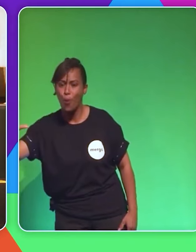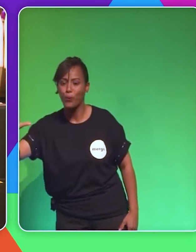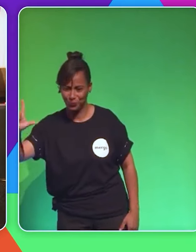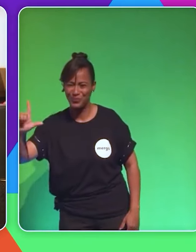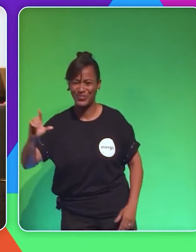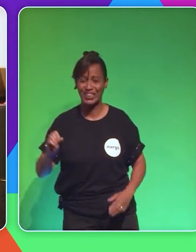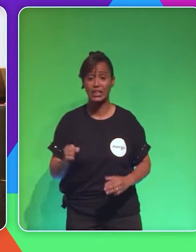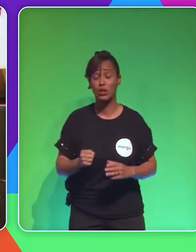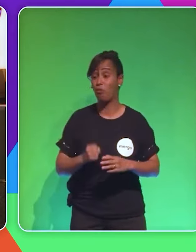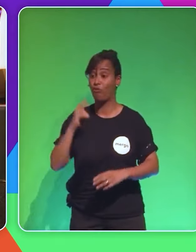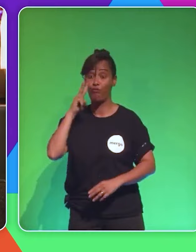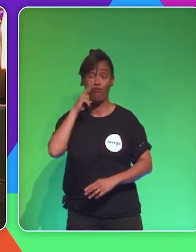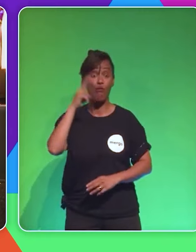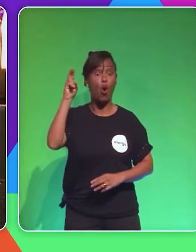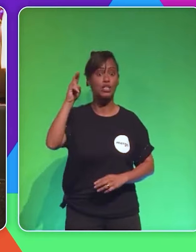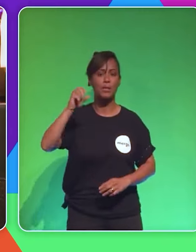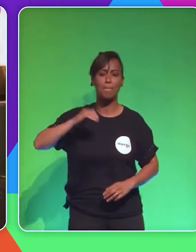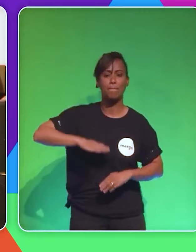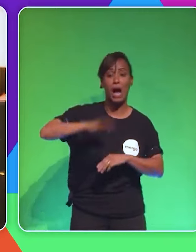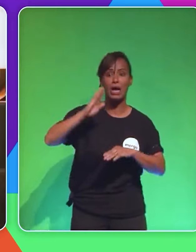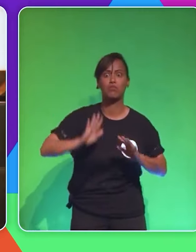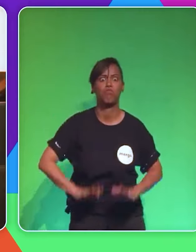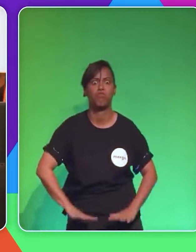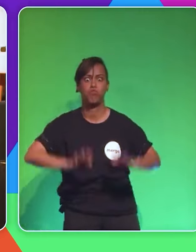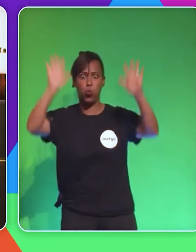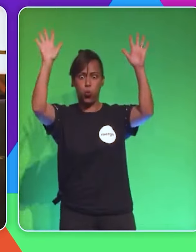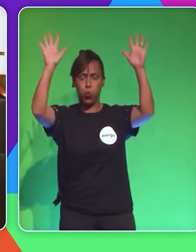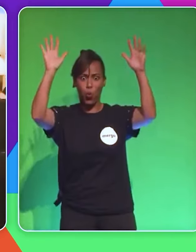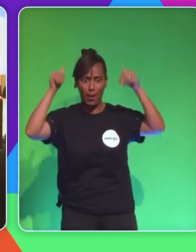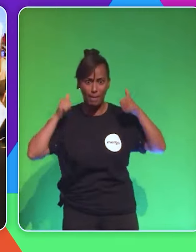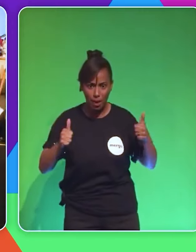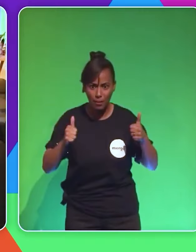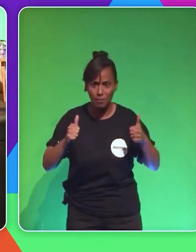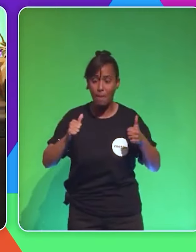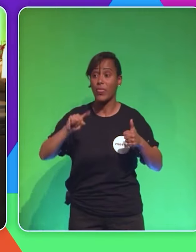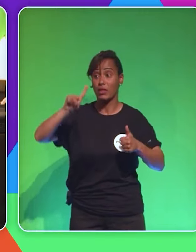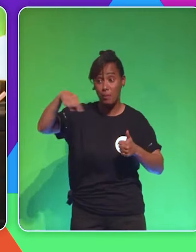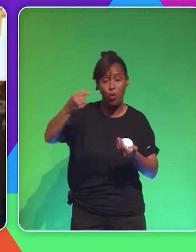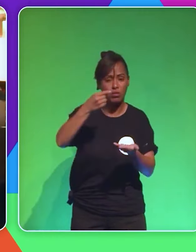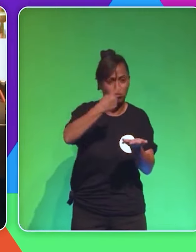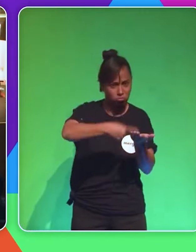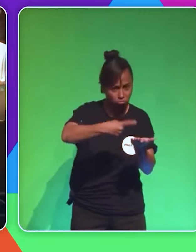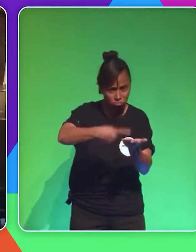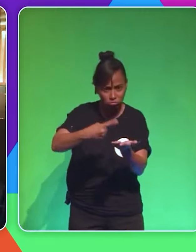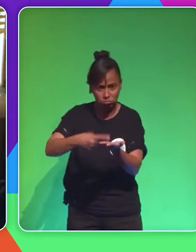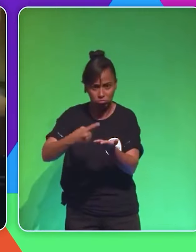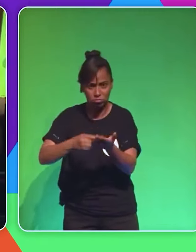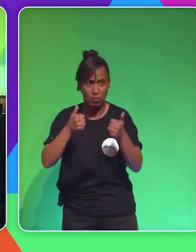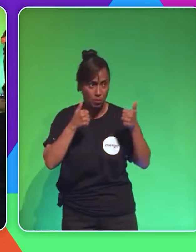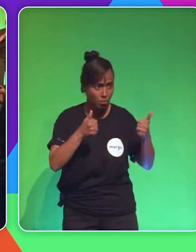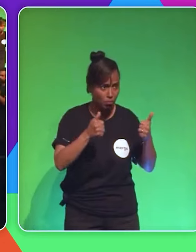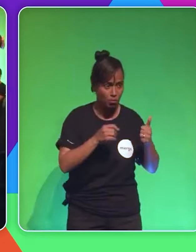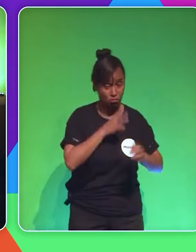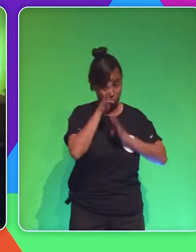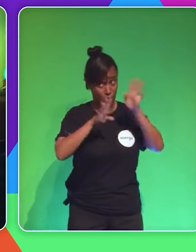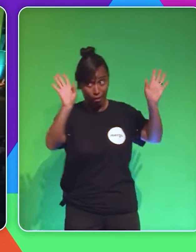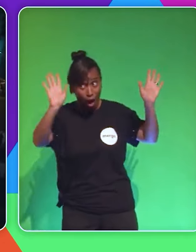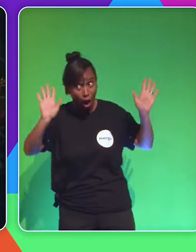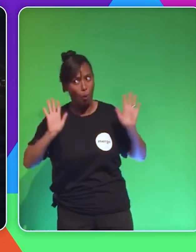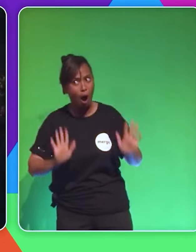então vou pedir para vocês levantarem a mão mas a gente vai eh organizar a bagaça aqui porque aqui não é agência que é produto